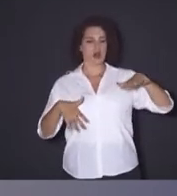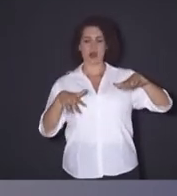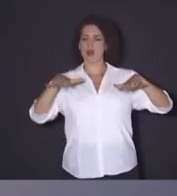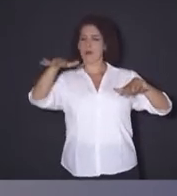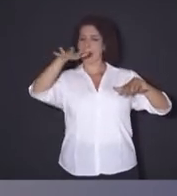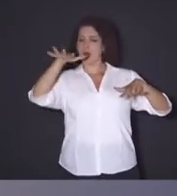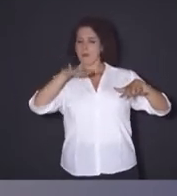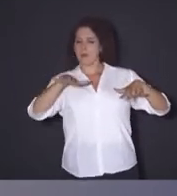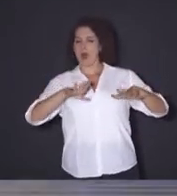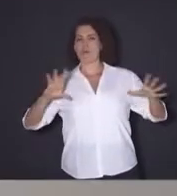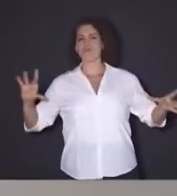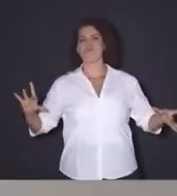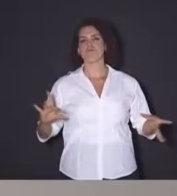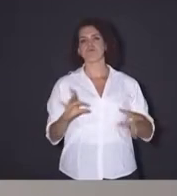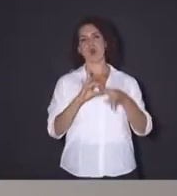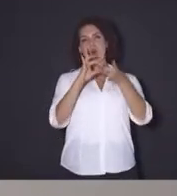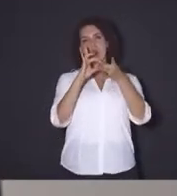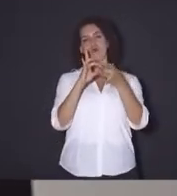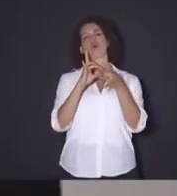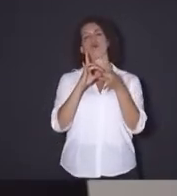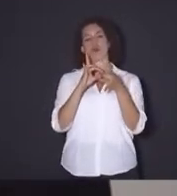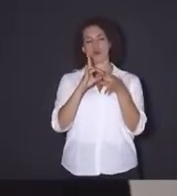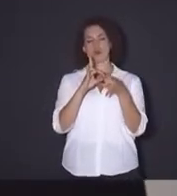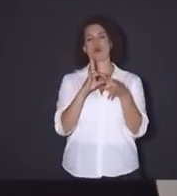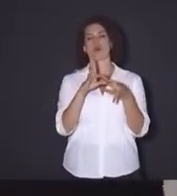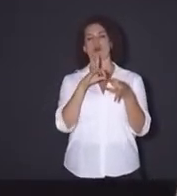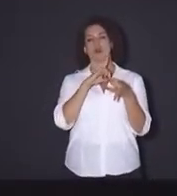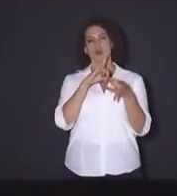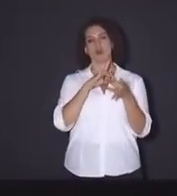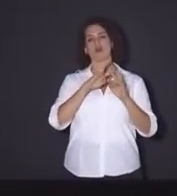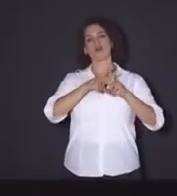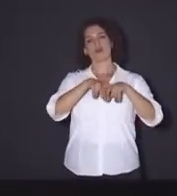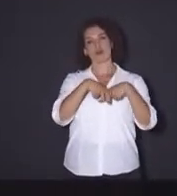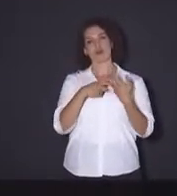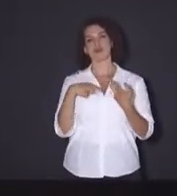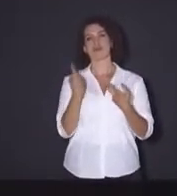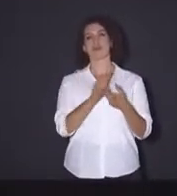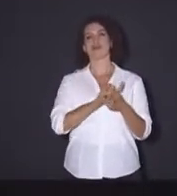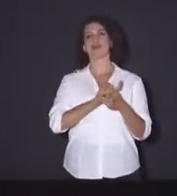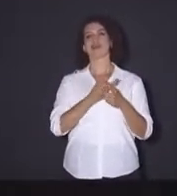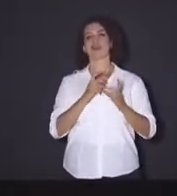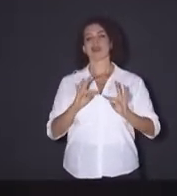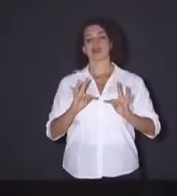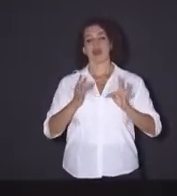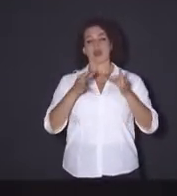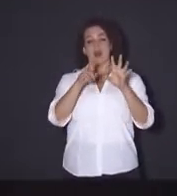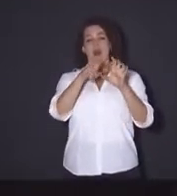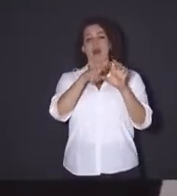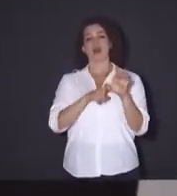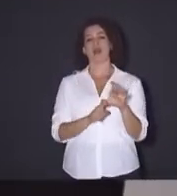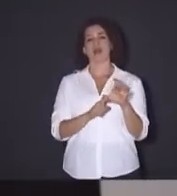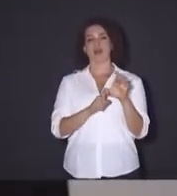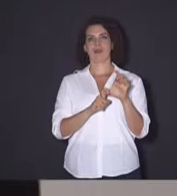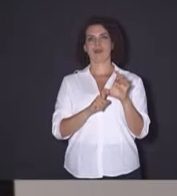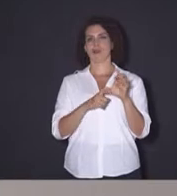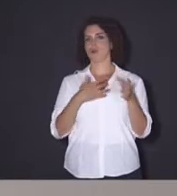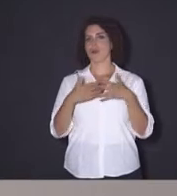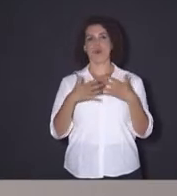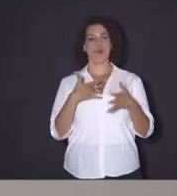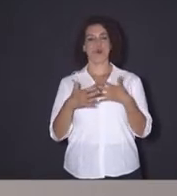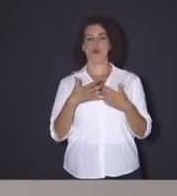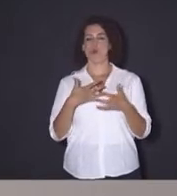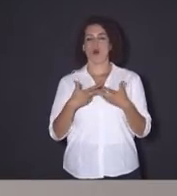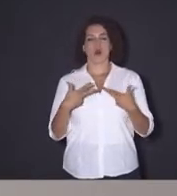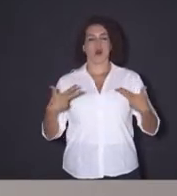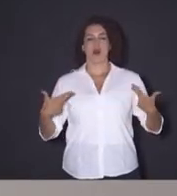absolutamente integrados. E é por isso que nós criamos uma dependência dos processos tecnológicos, quaisquer que sejam esses